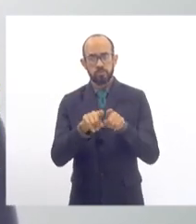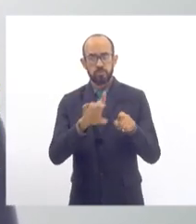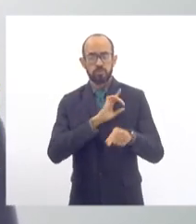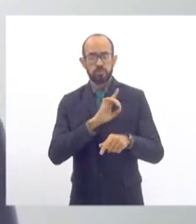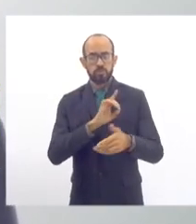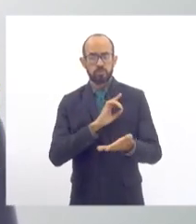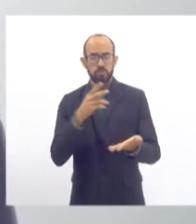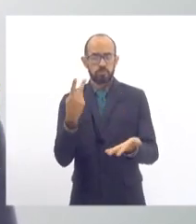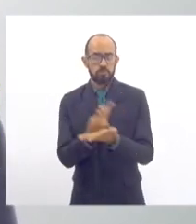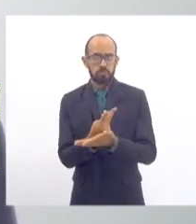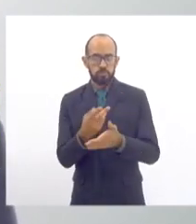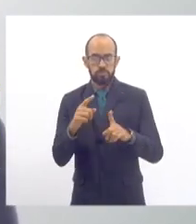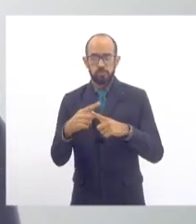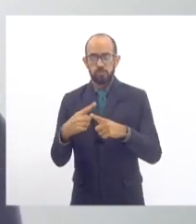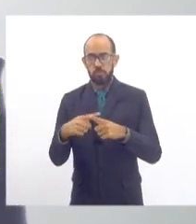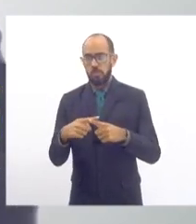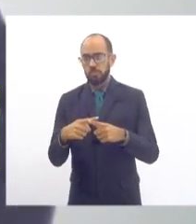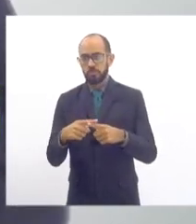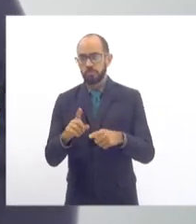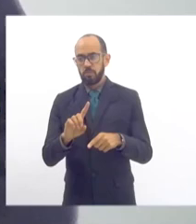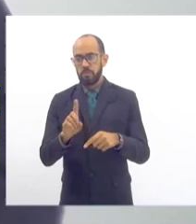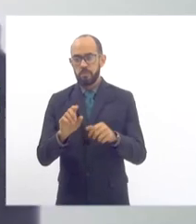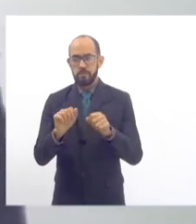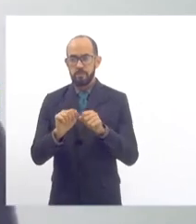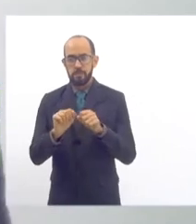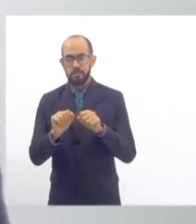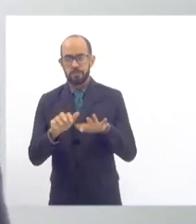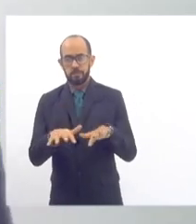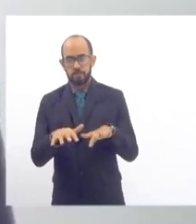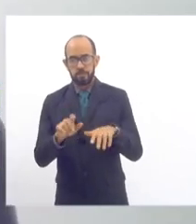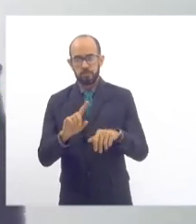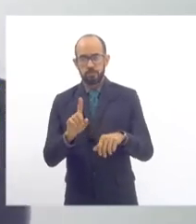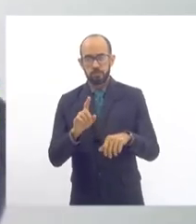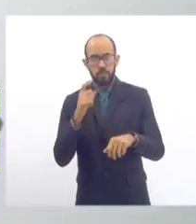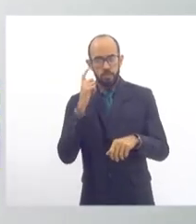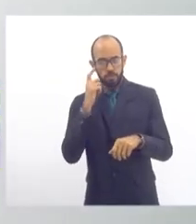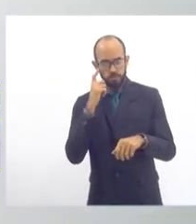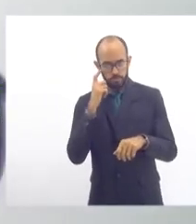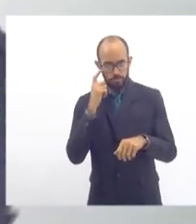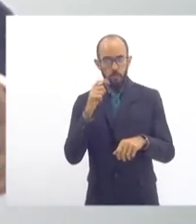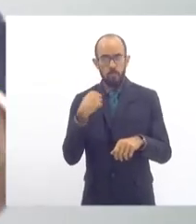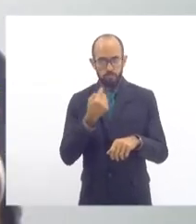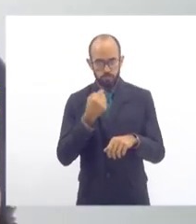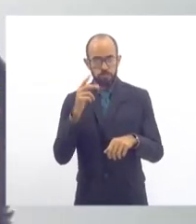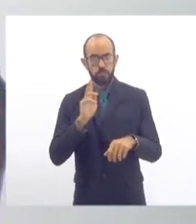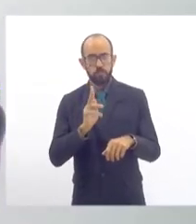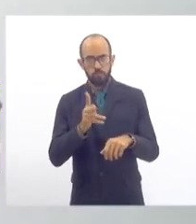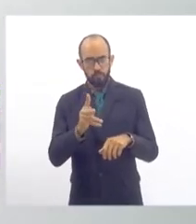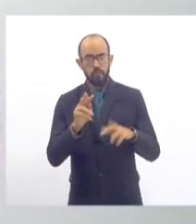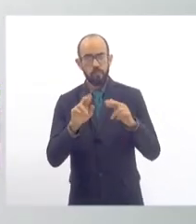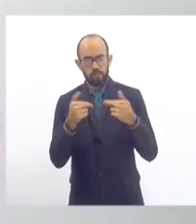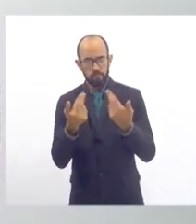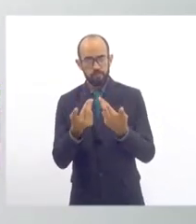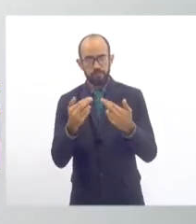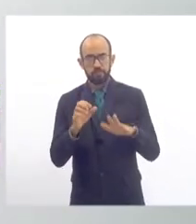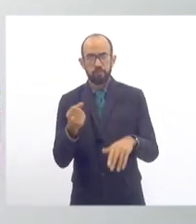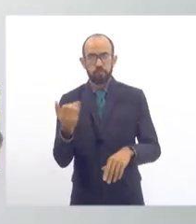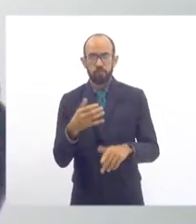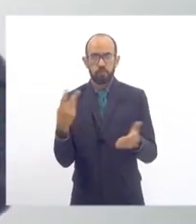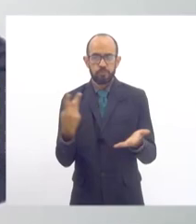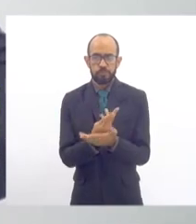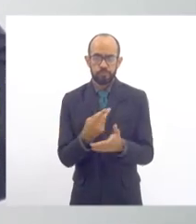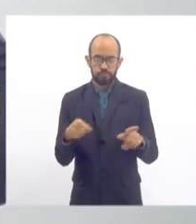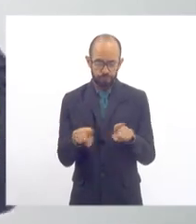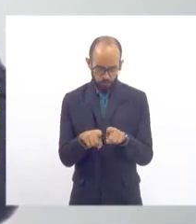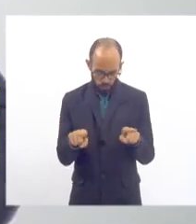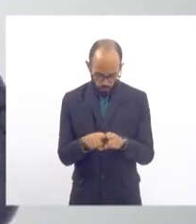isso de caso pensado, muito pelo contrário, a gente tem se reunido. Quando também há uma conotação de que